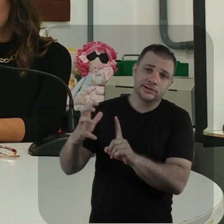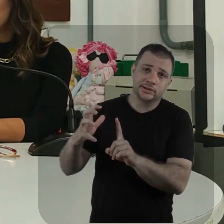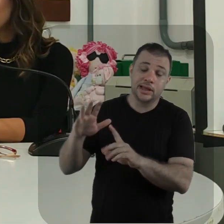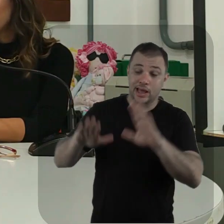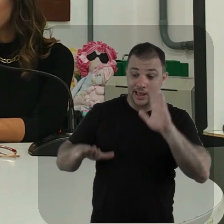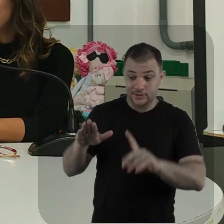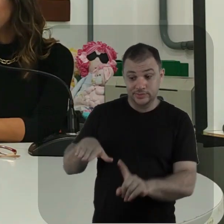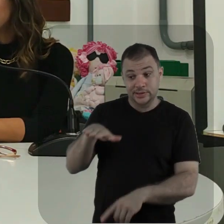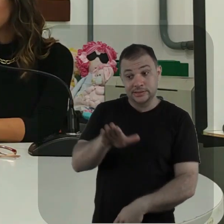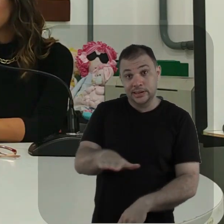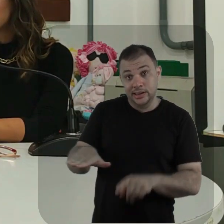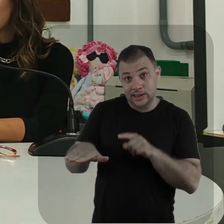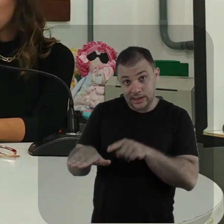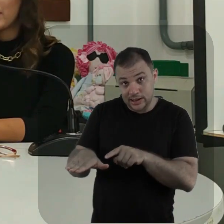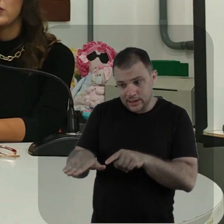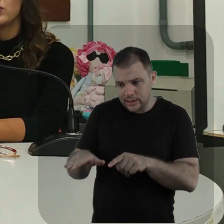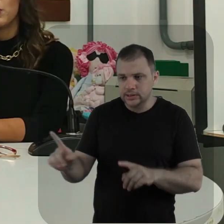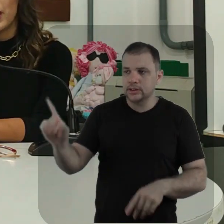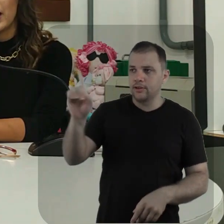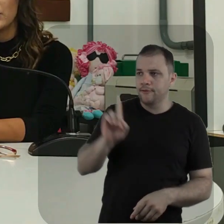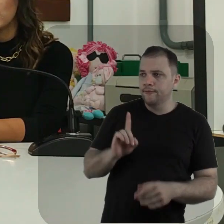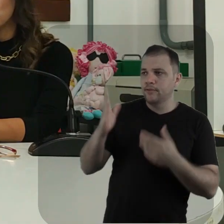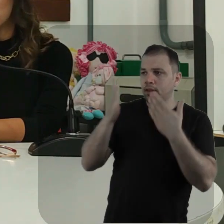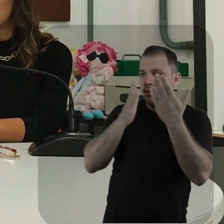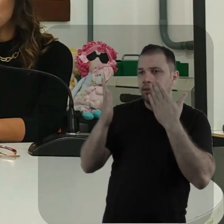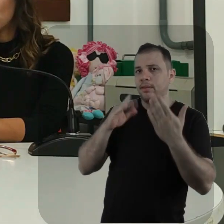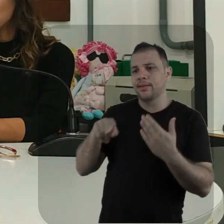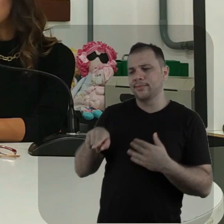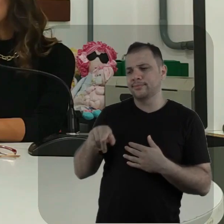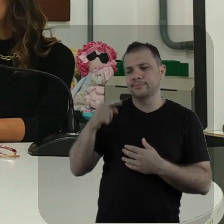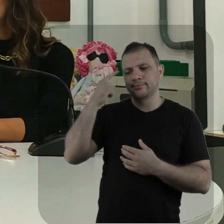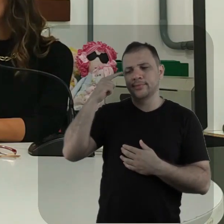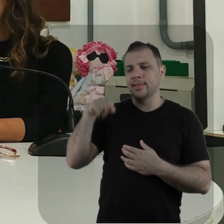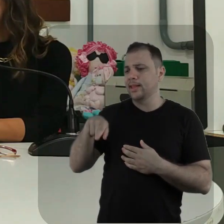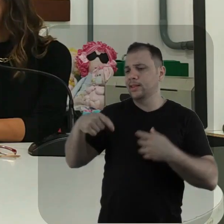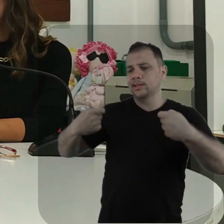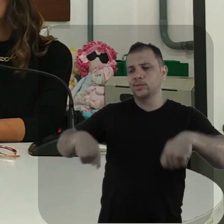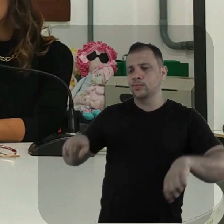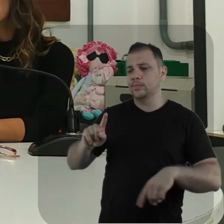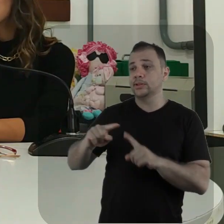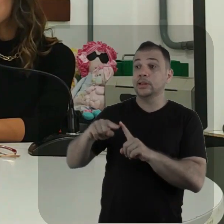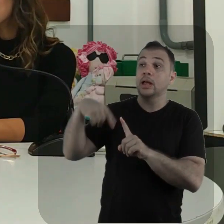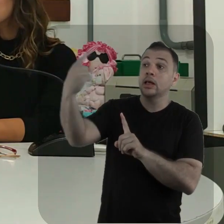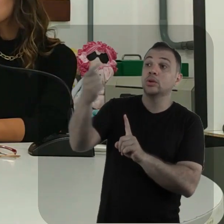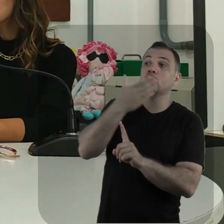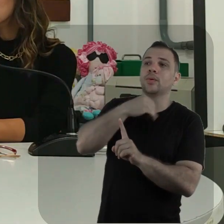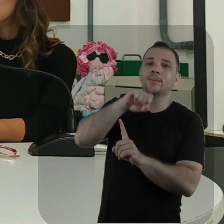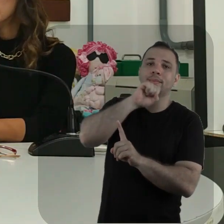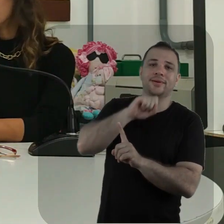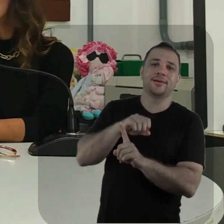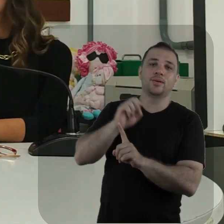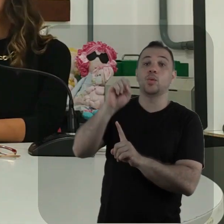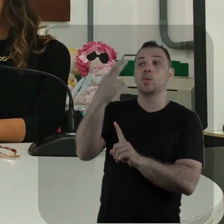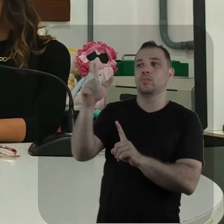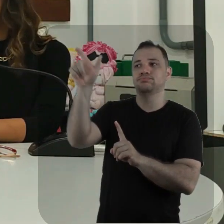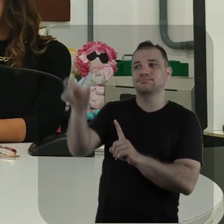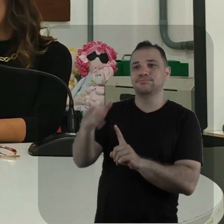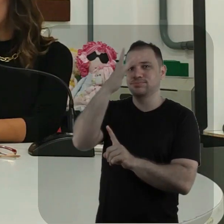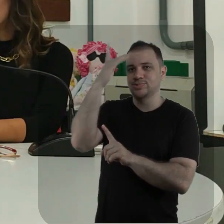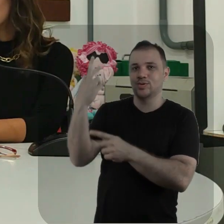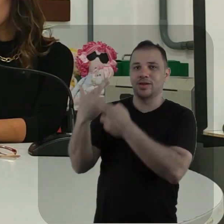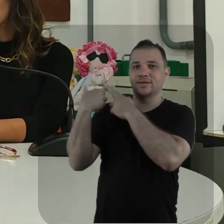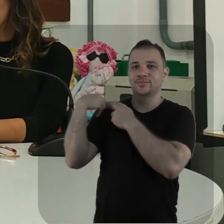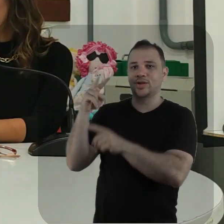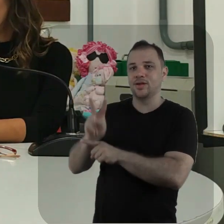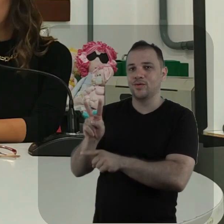ele precisaria estar ali. Mas os pais, os cuidadores, a própria escola, que precisaria, assim, reconfigurar